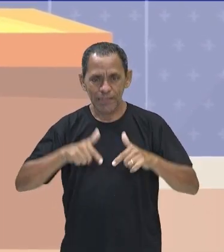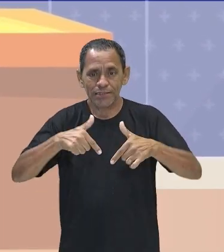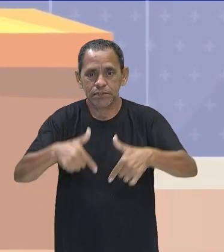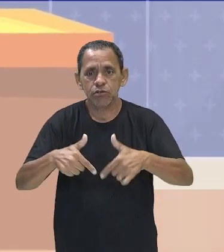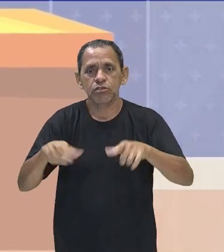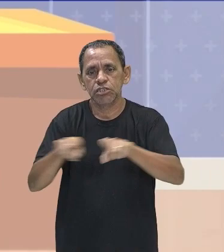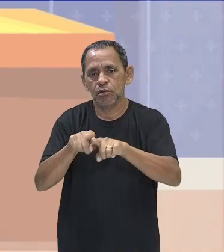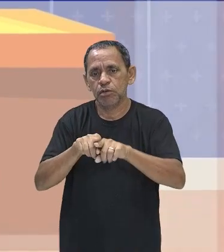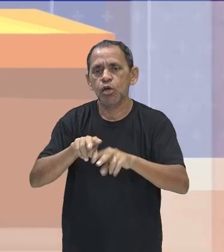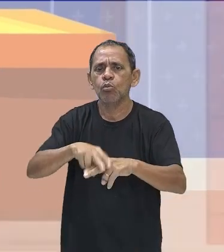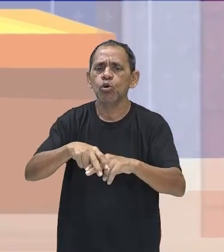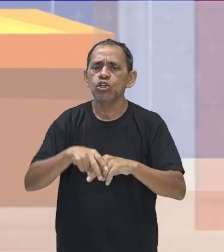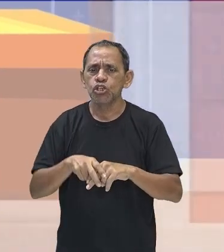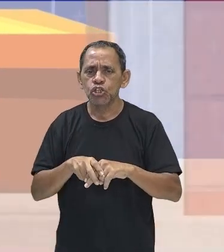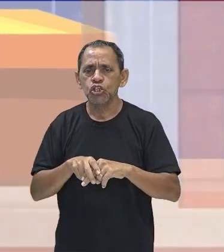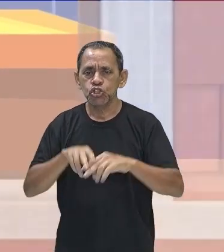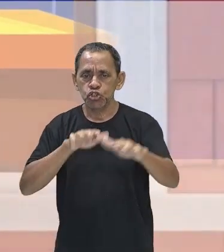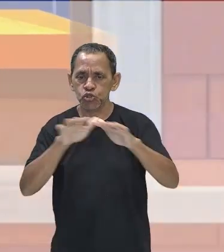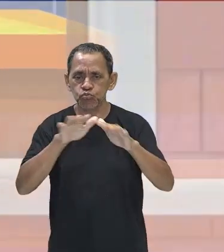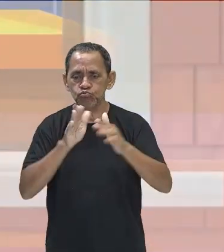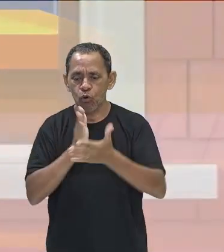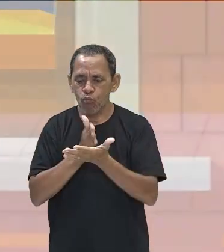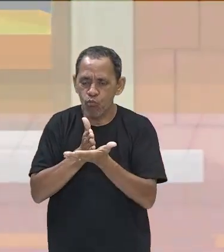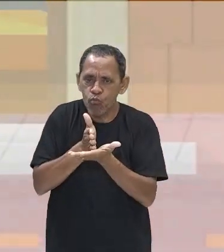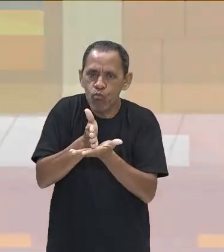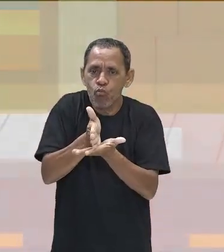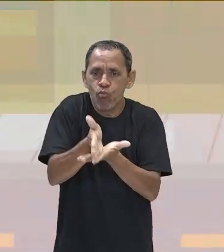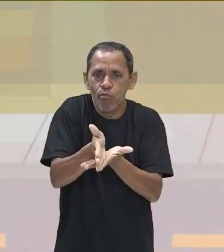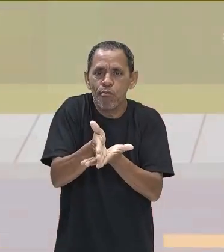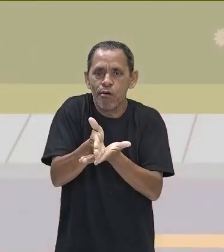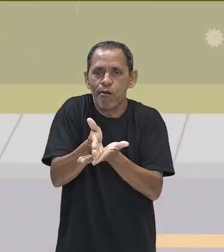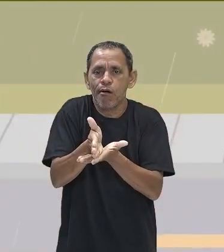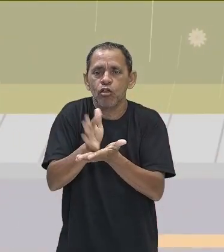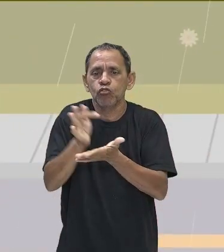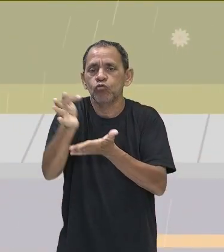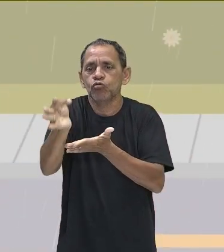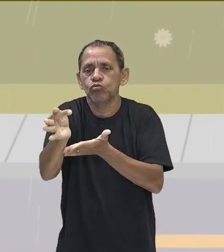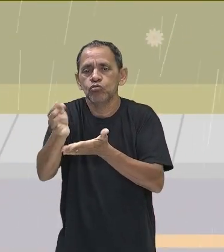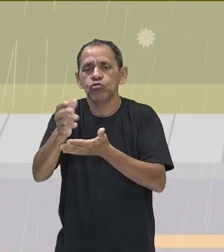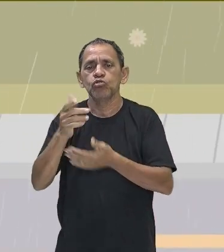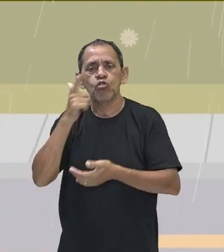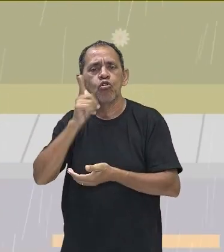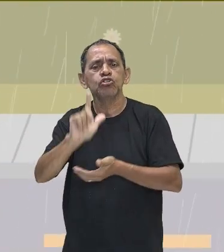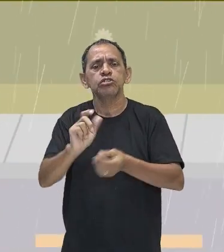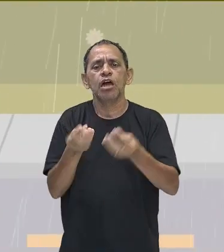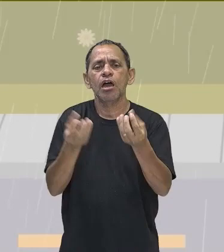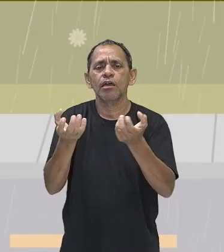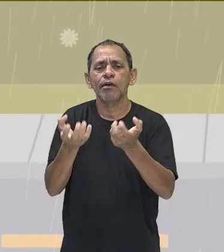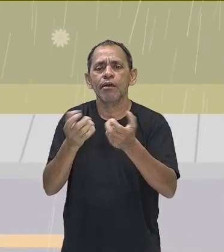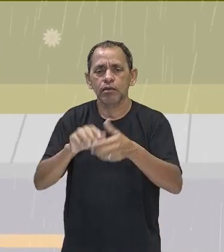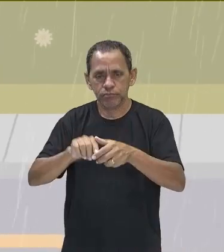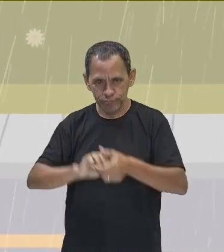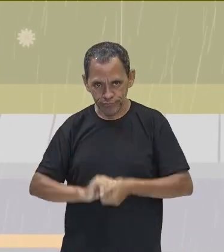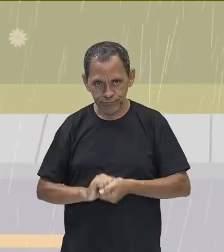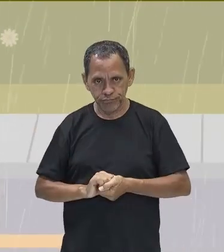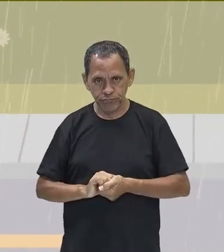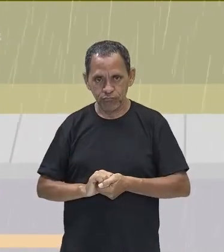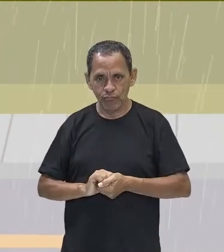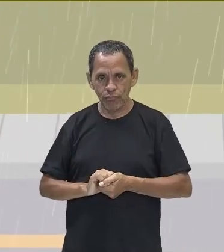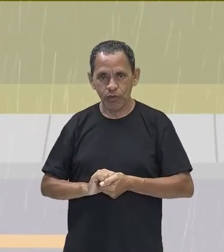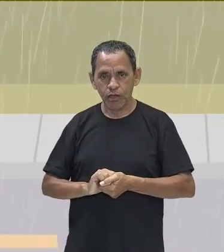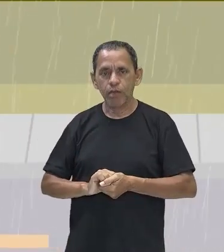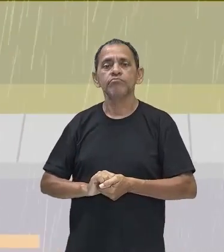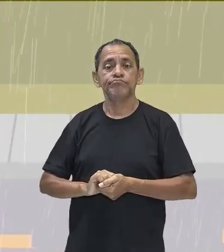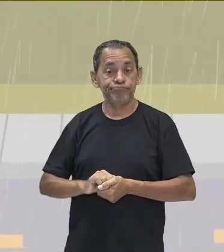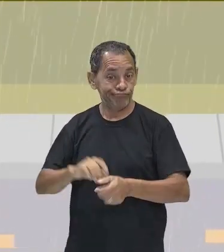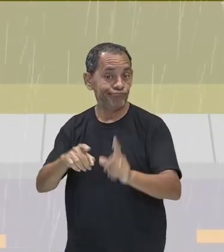aquilo que nos move em direção ao que almejamos conquistar. Otimismo pode ser entendido como o